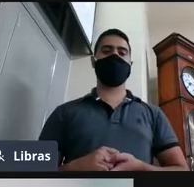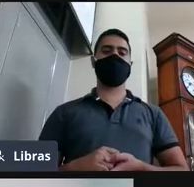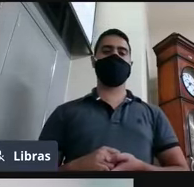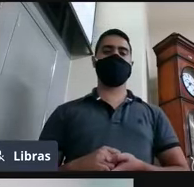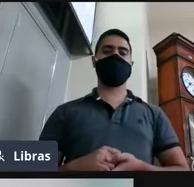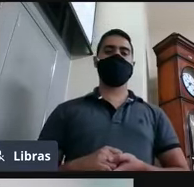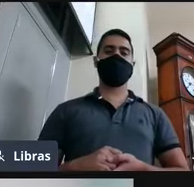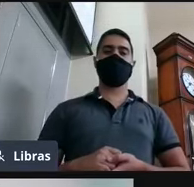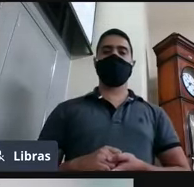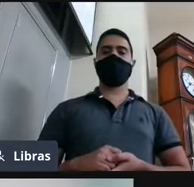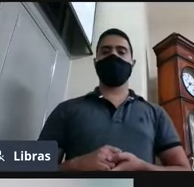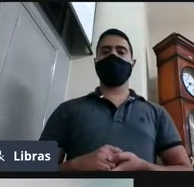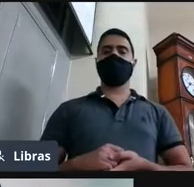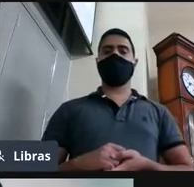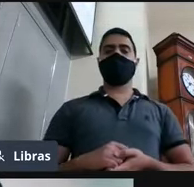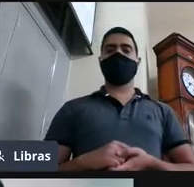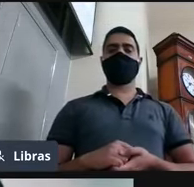se continuarem nas